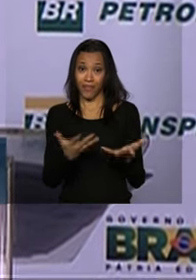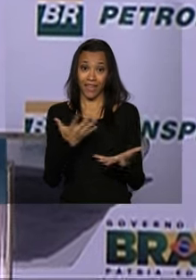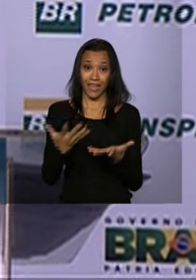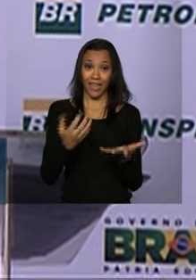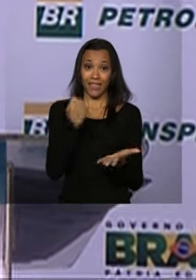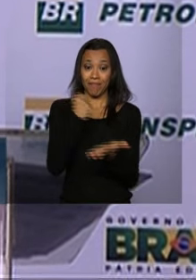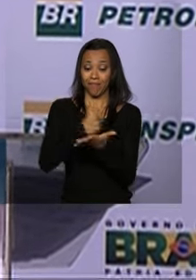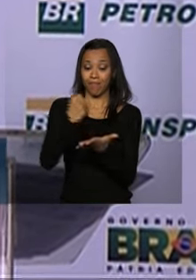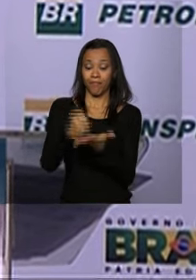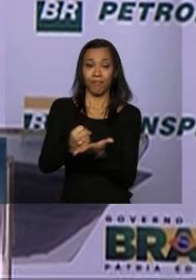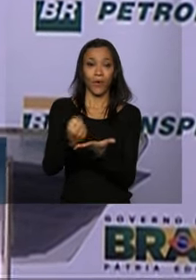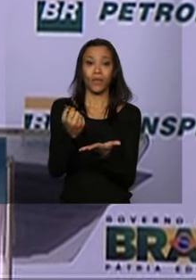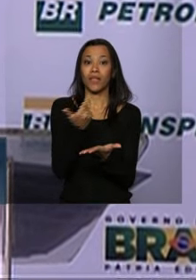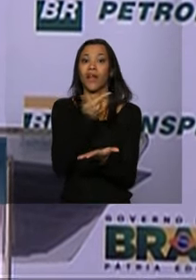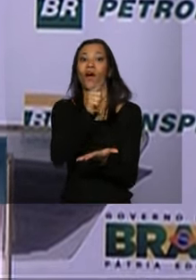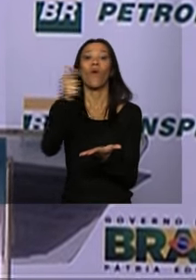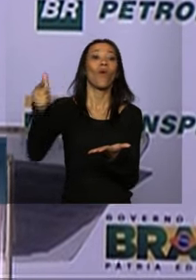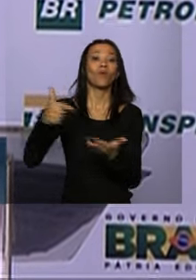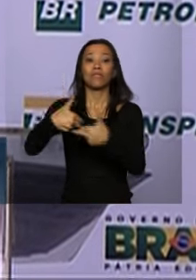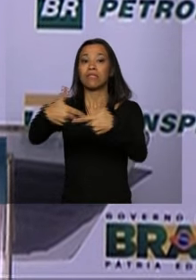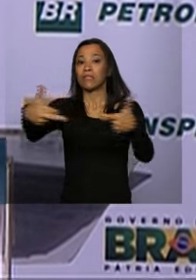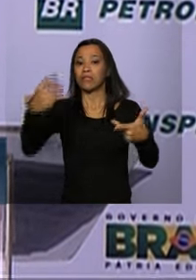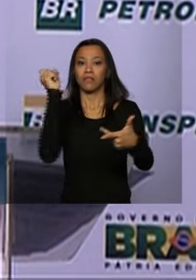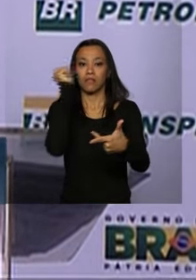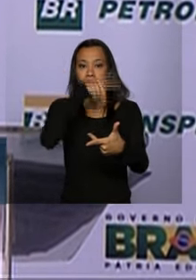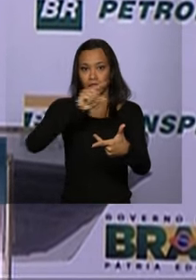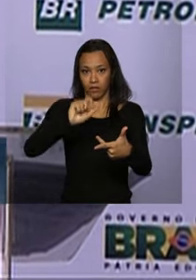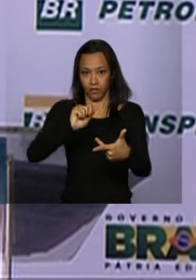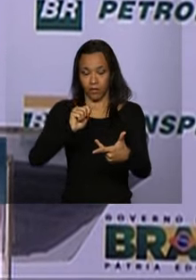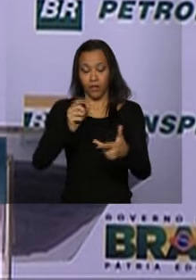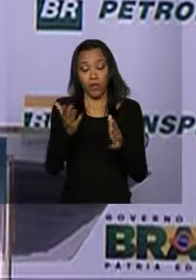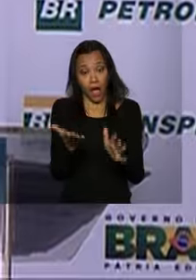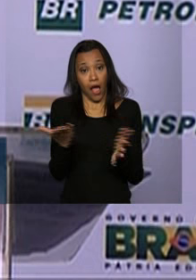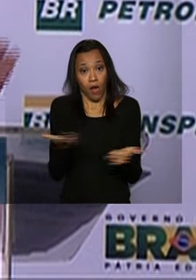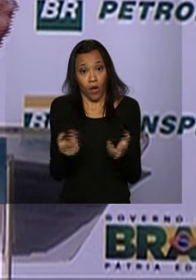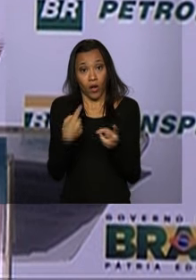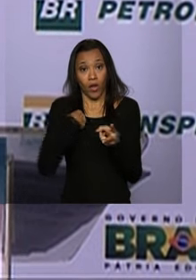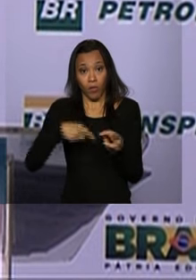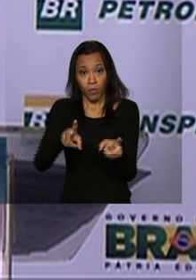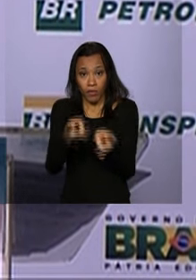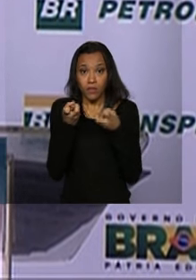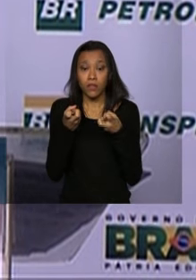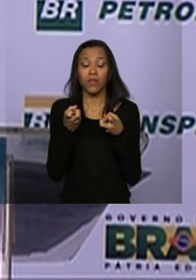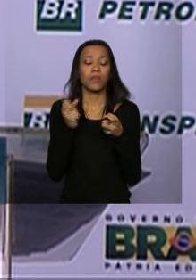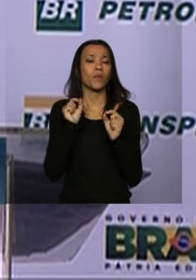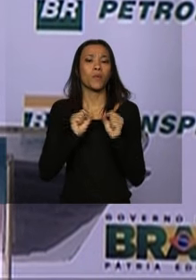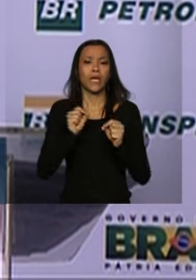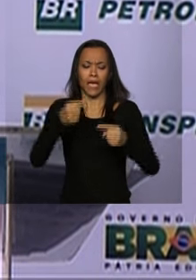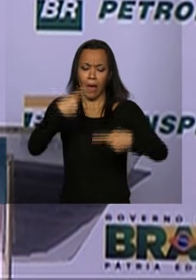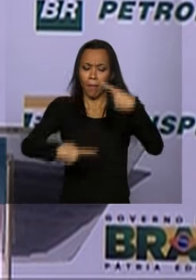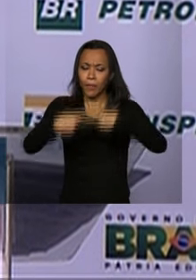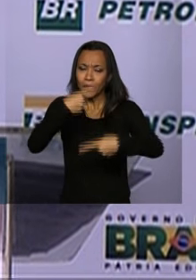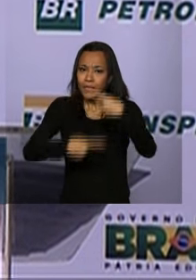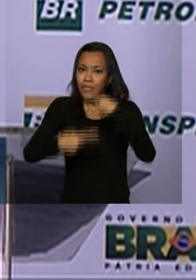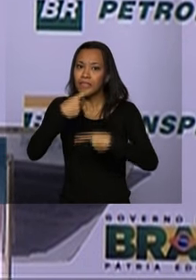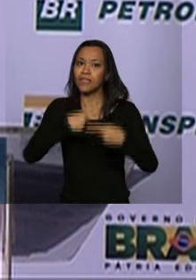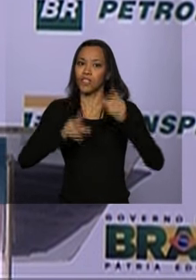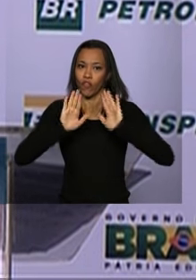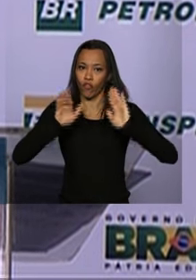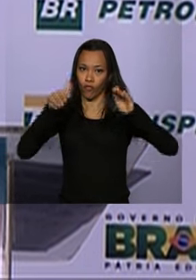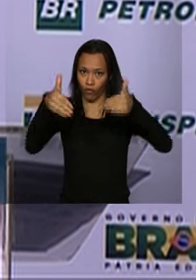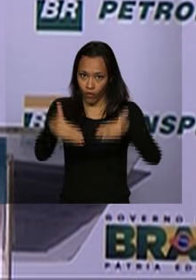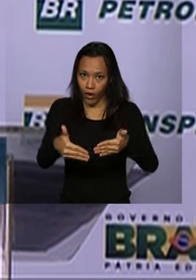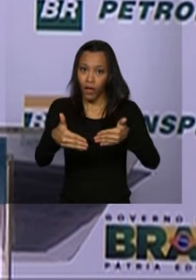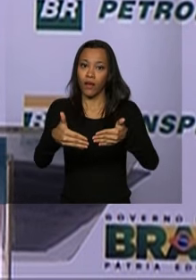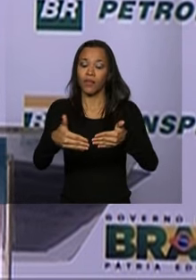frete impagável pelo nosso país. Vejam que a política é tão certa e tão positiva da